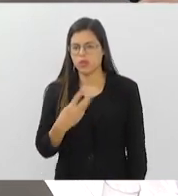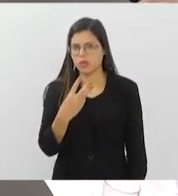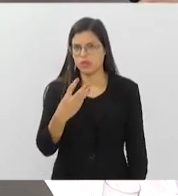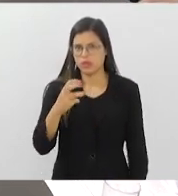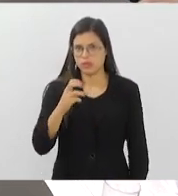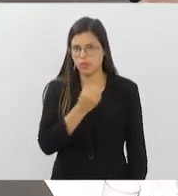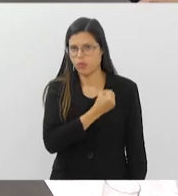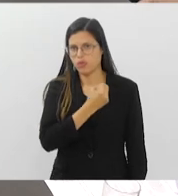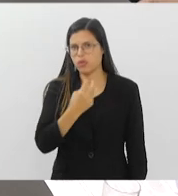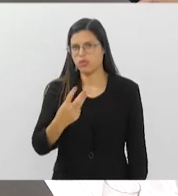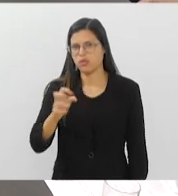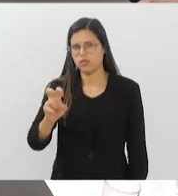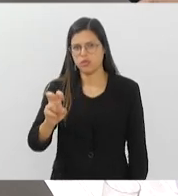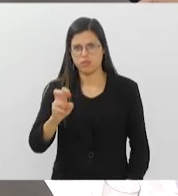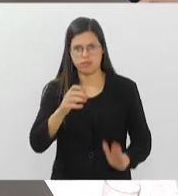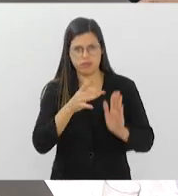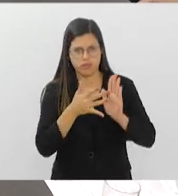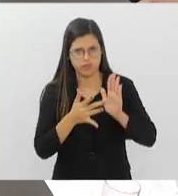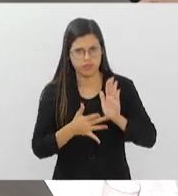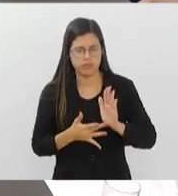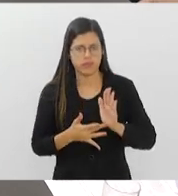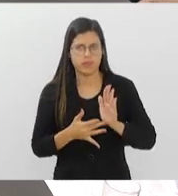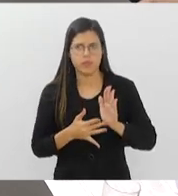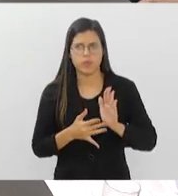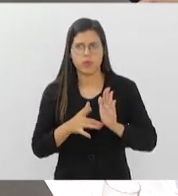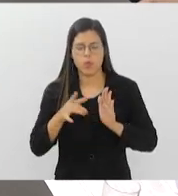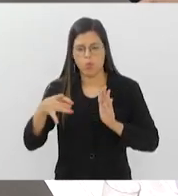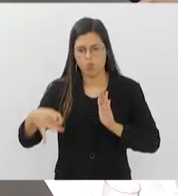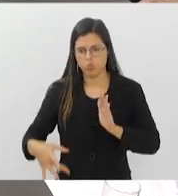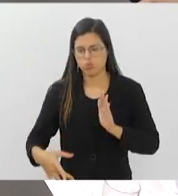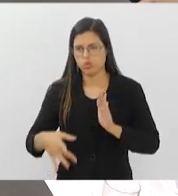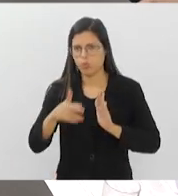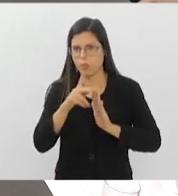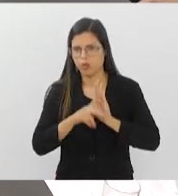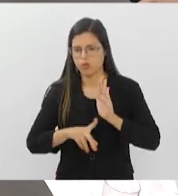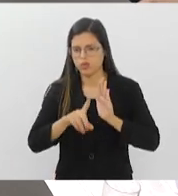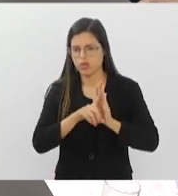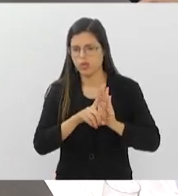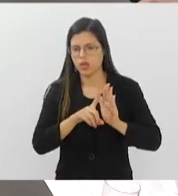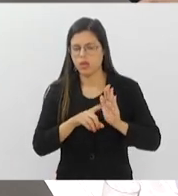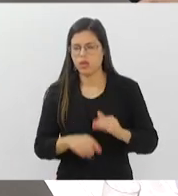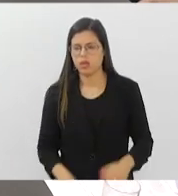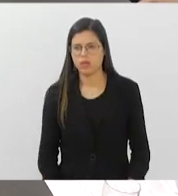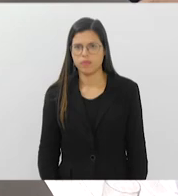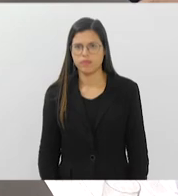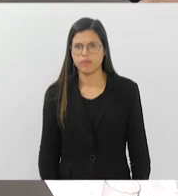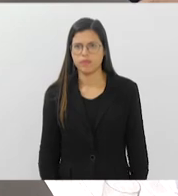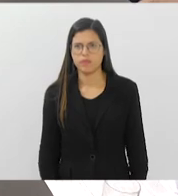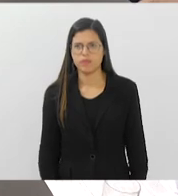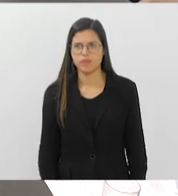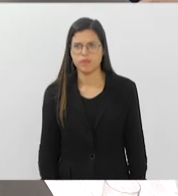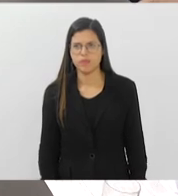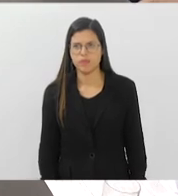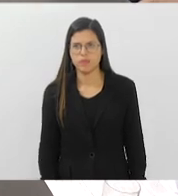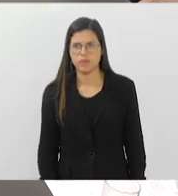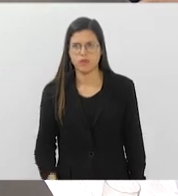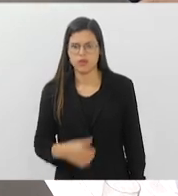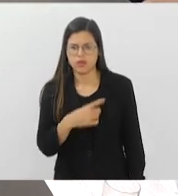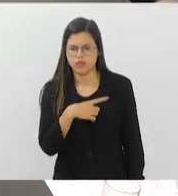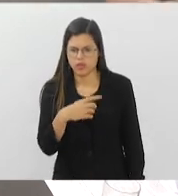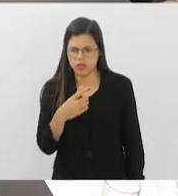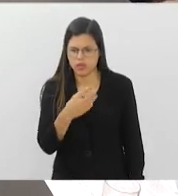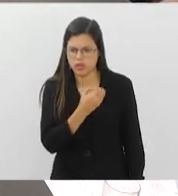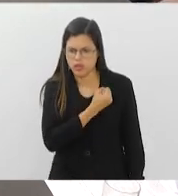da pauta, que é o último projeto da pauta, que tem o 36, não, o